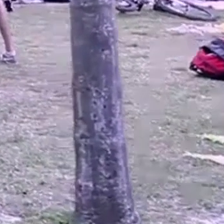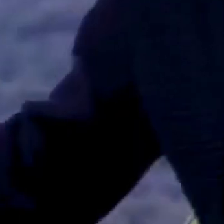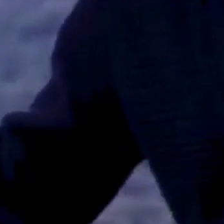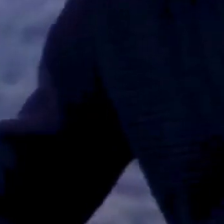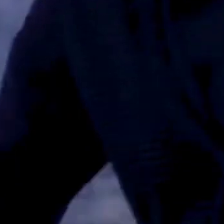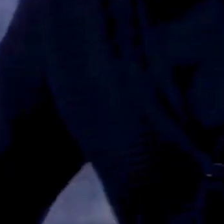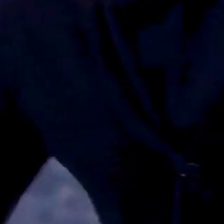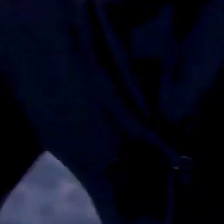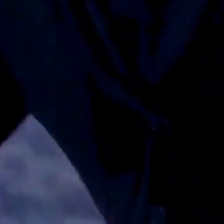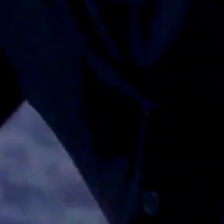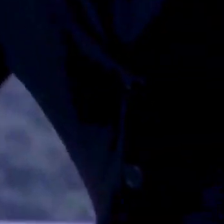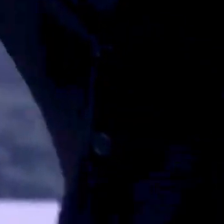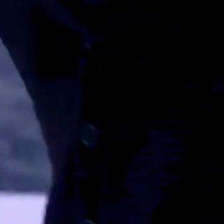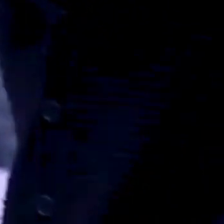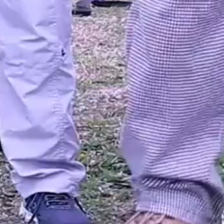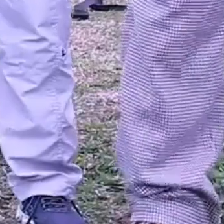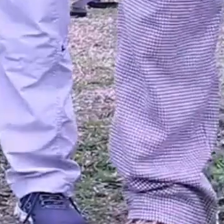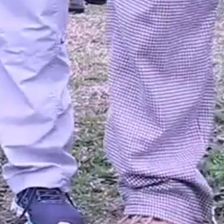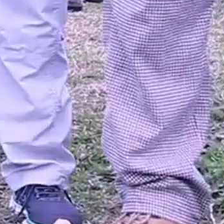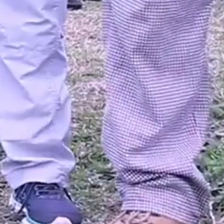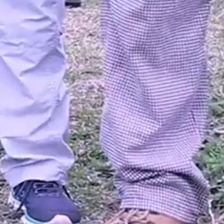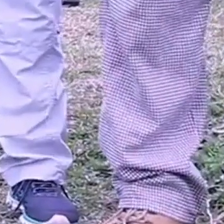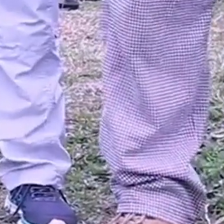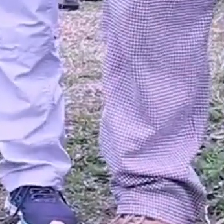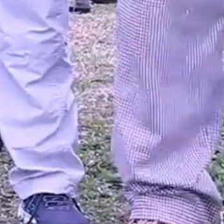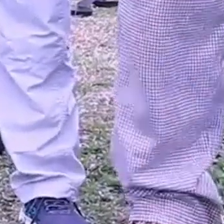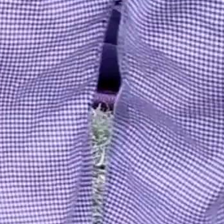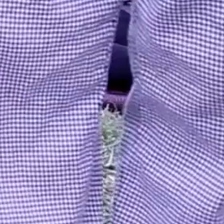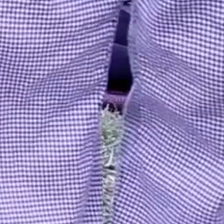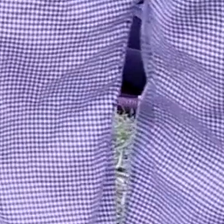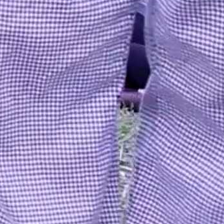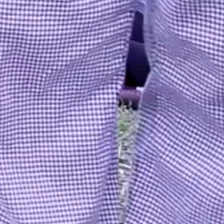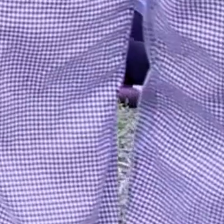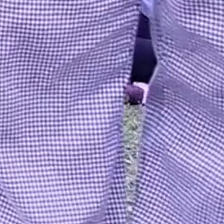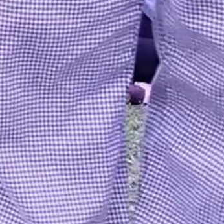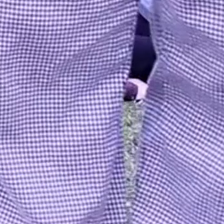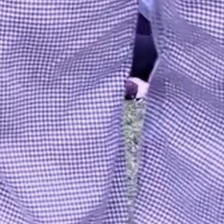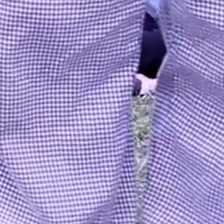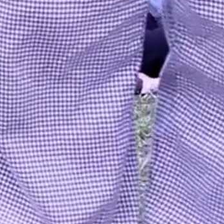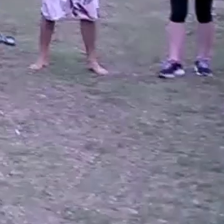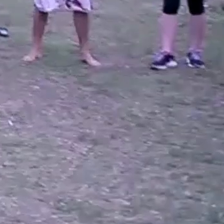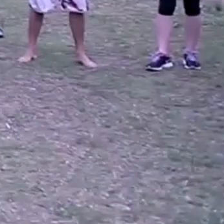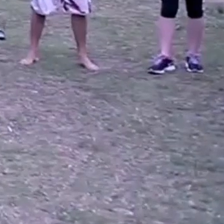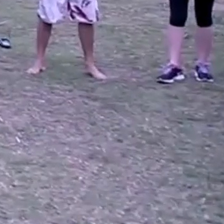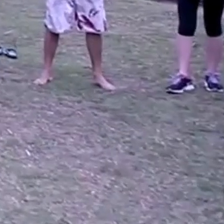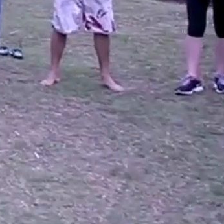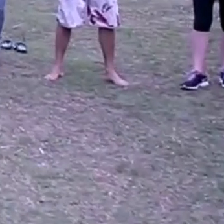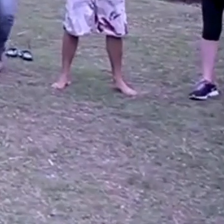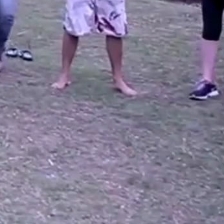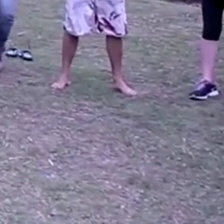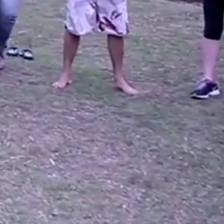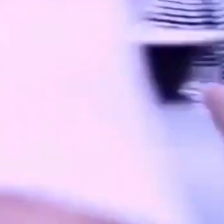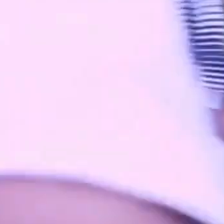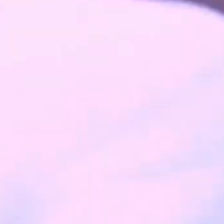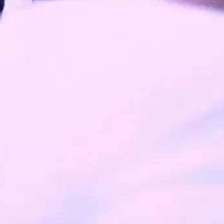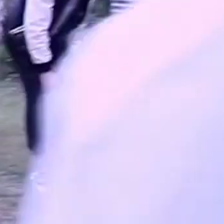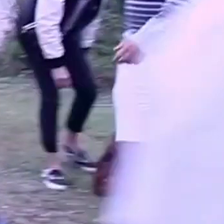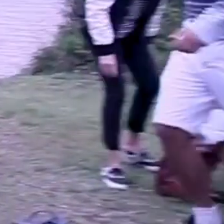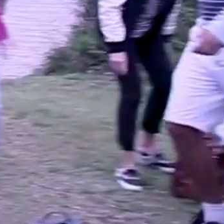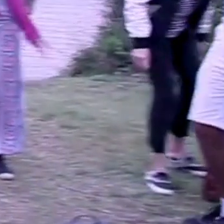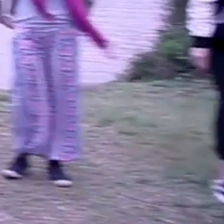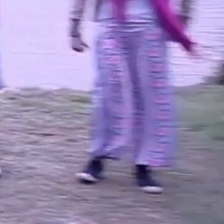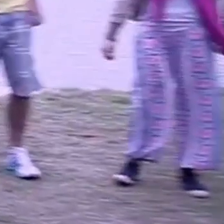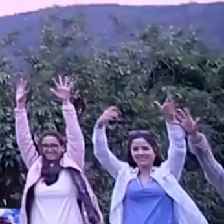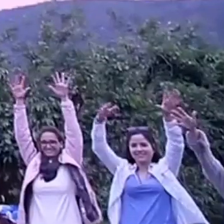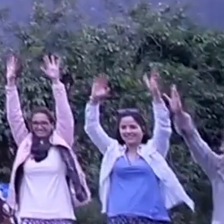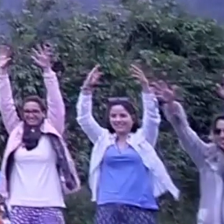Eu quero morar numa casinha feita à mão, numa floresta